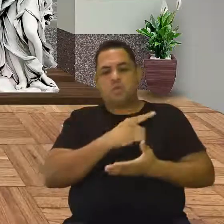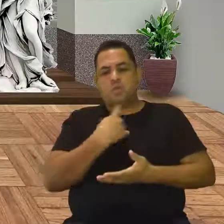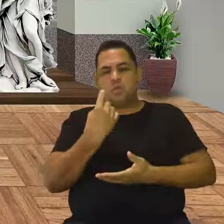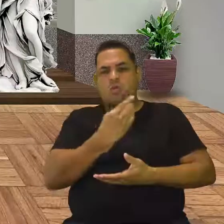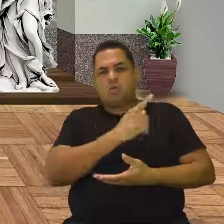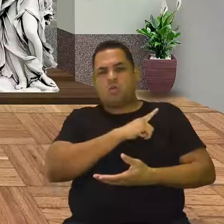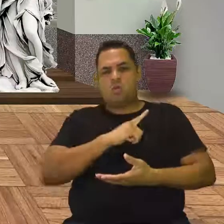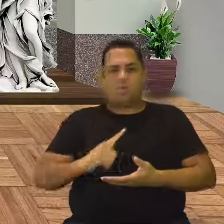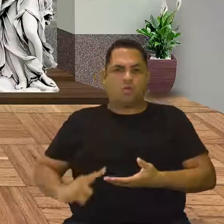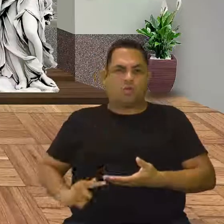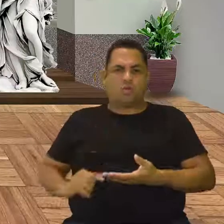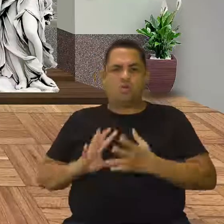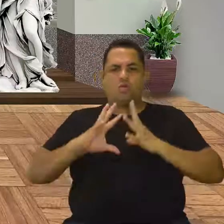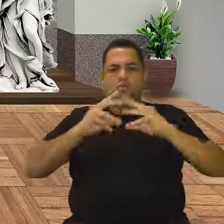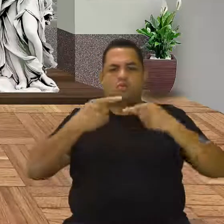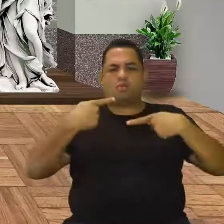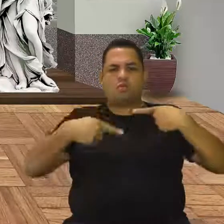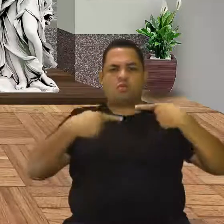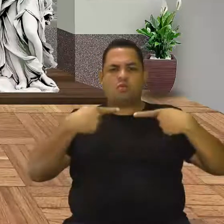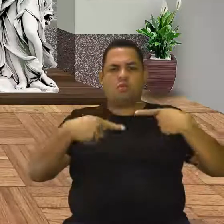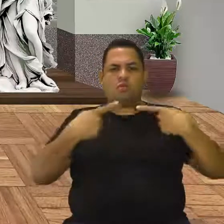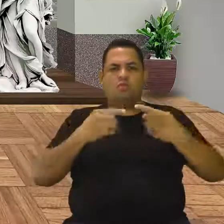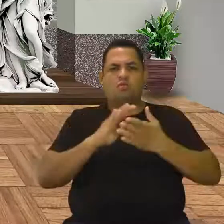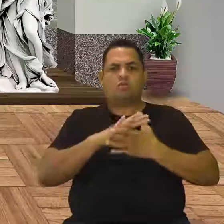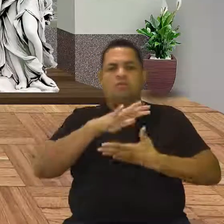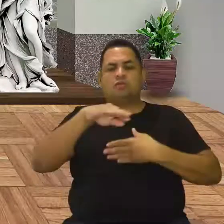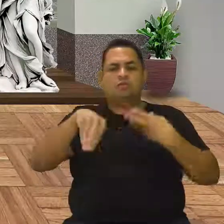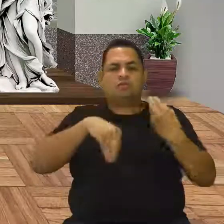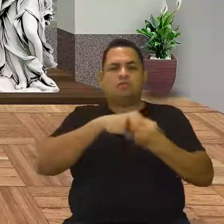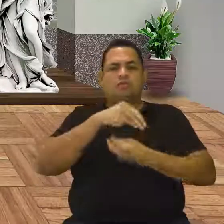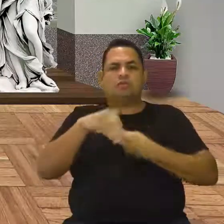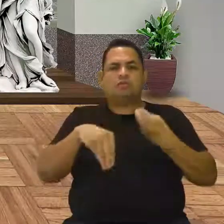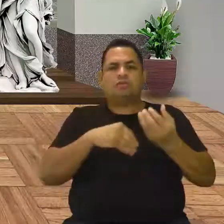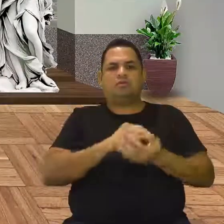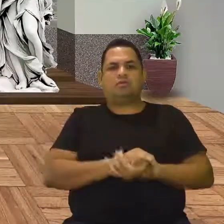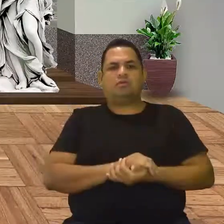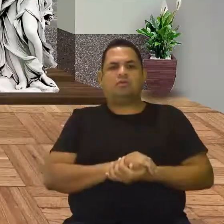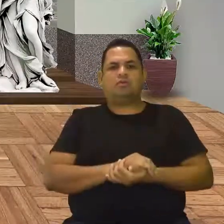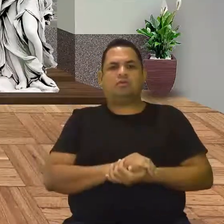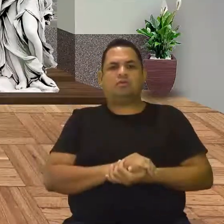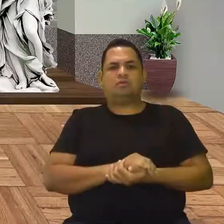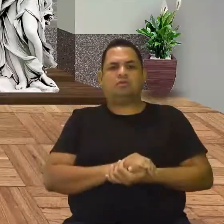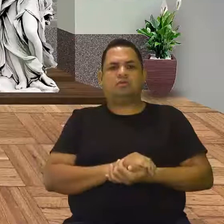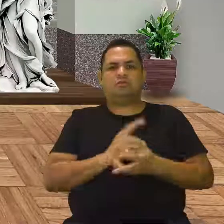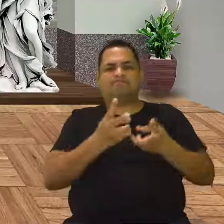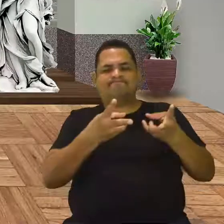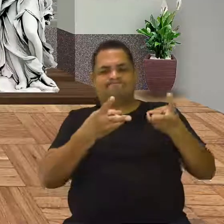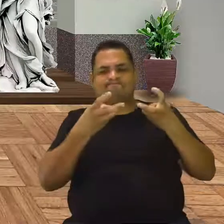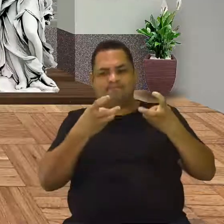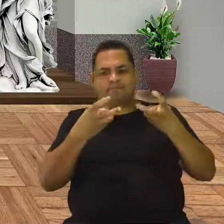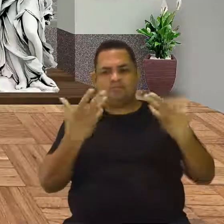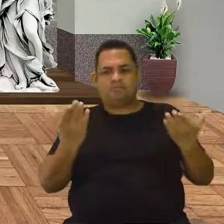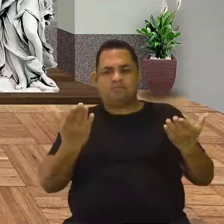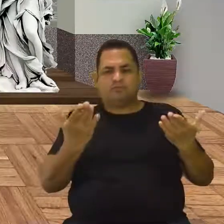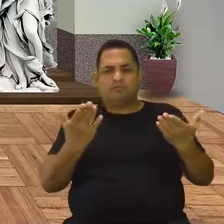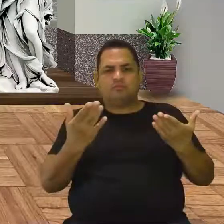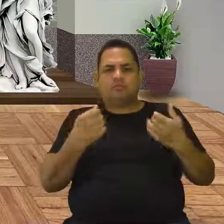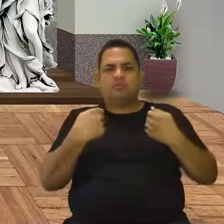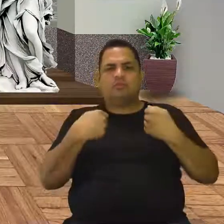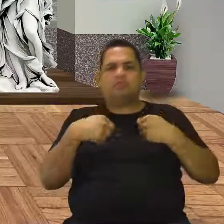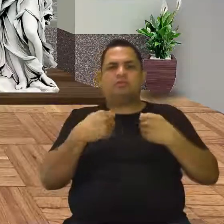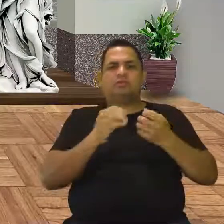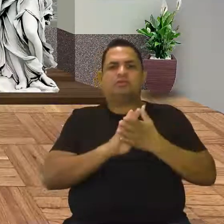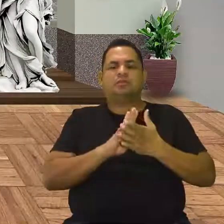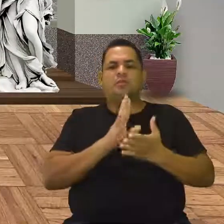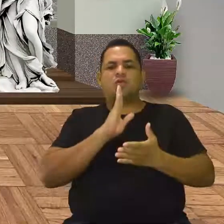Começar... Quer dizer, toda a política em si só é envolvido. E aí você percebe que tu tens que conhecer